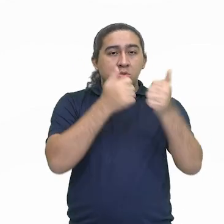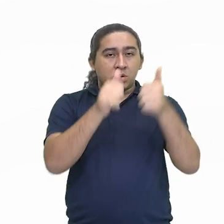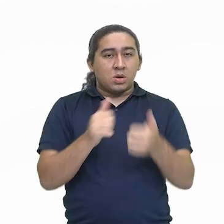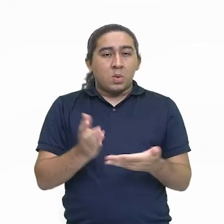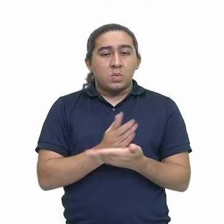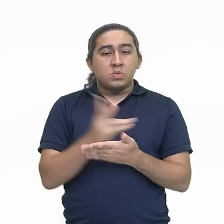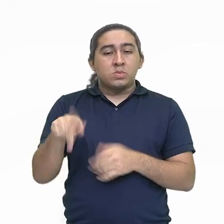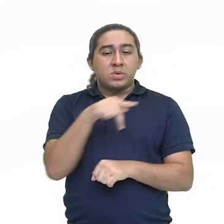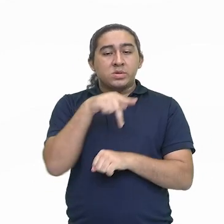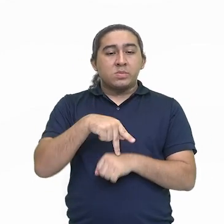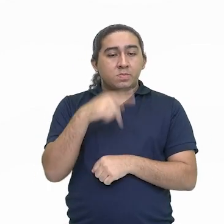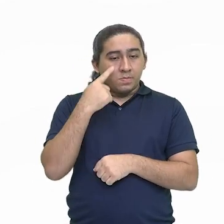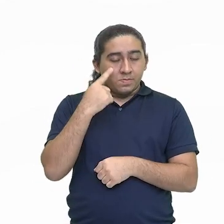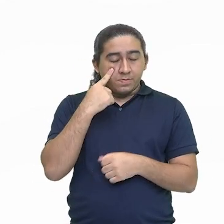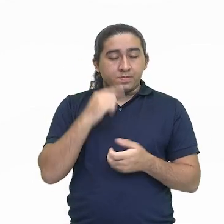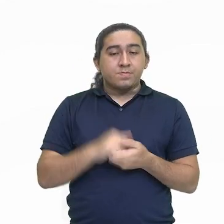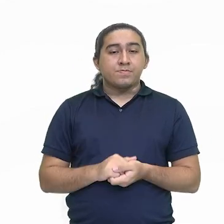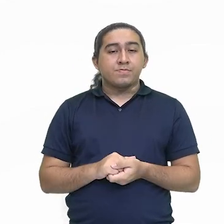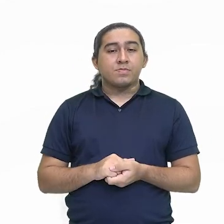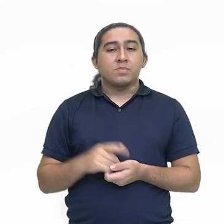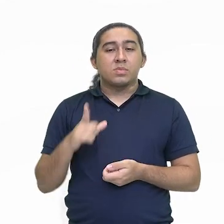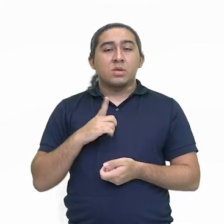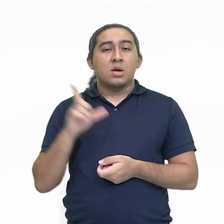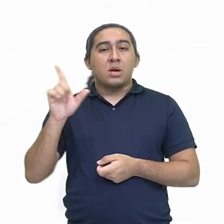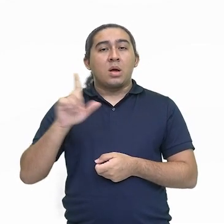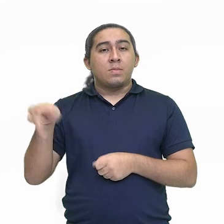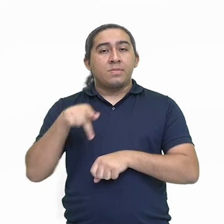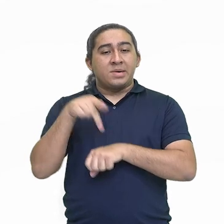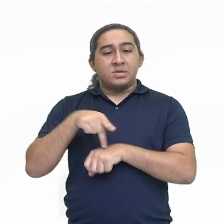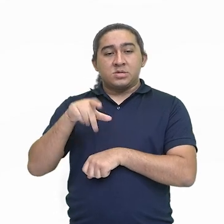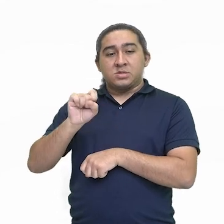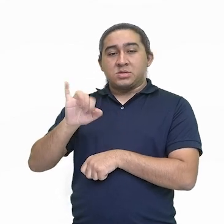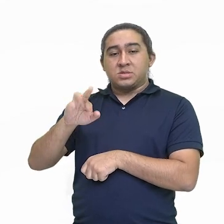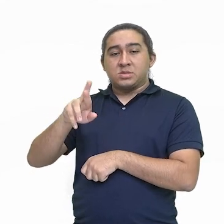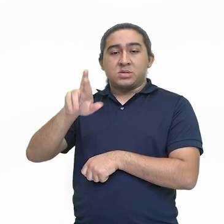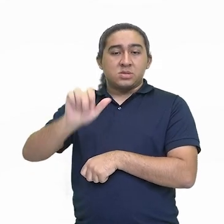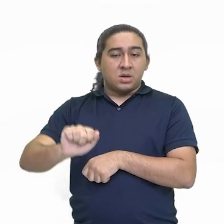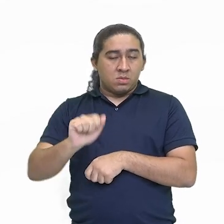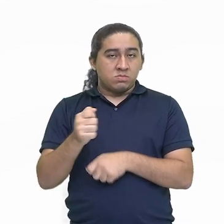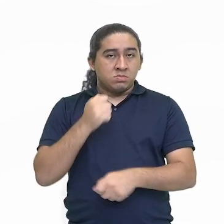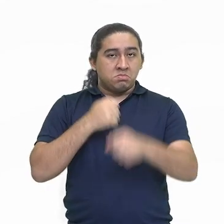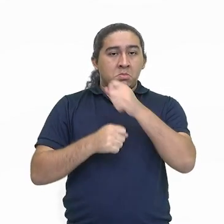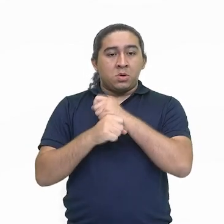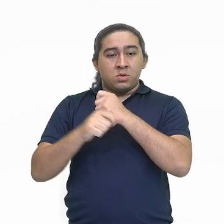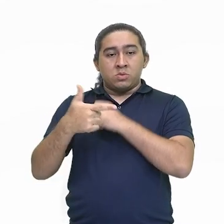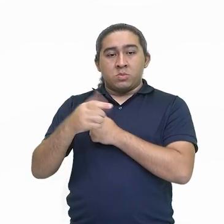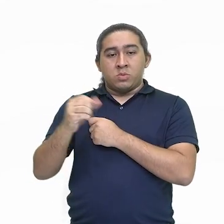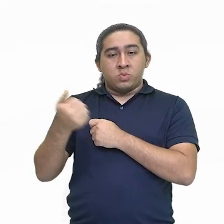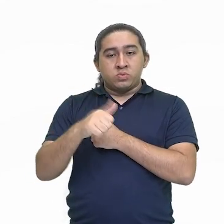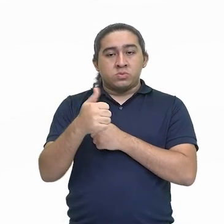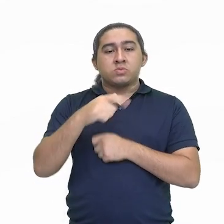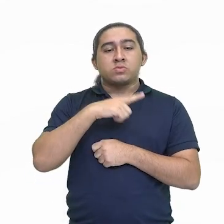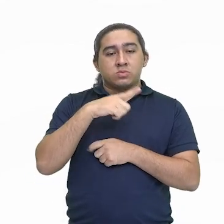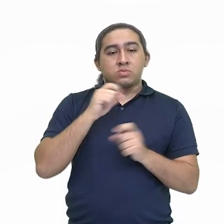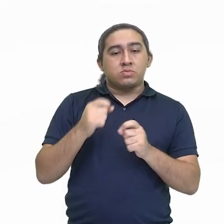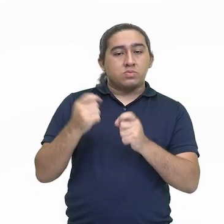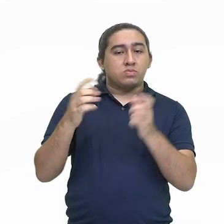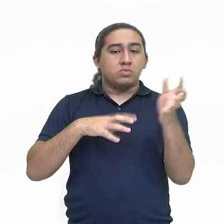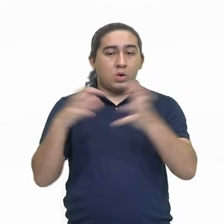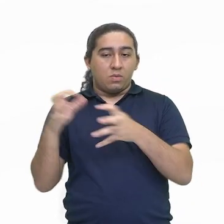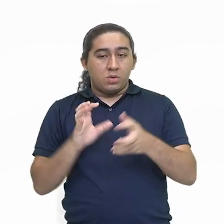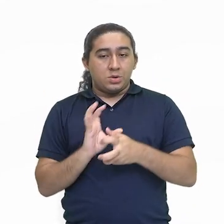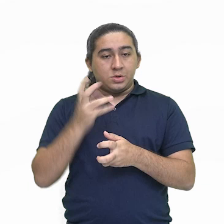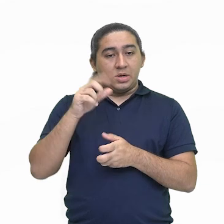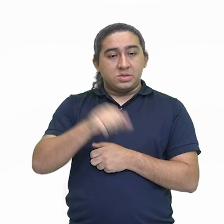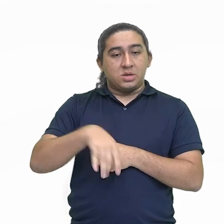alguns países. A gente tem aí na Síria, né, desde 2011, nós temos os conflitos que ocorrem ali